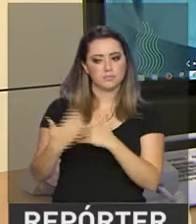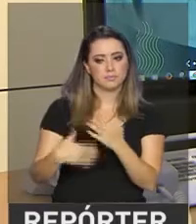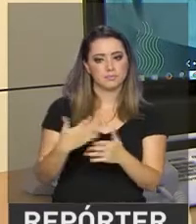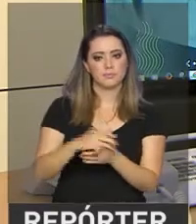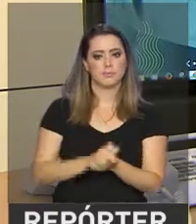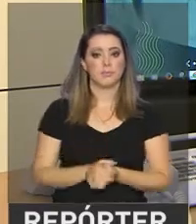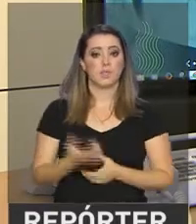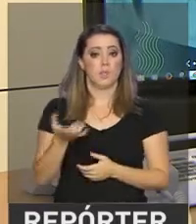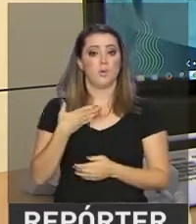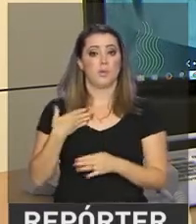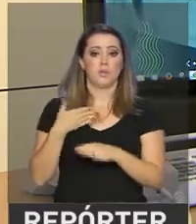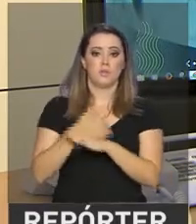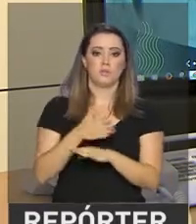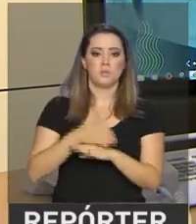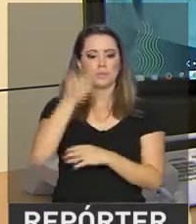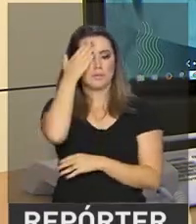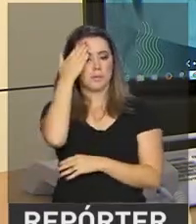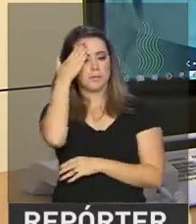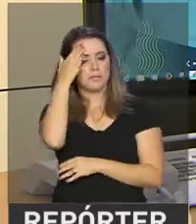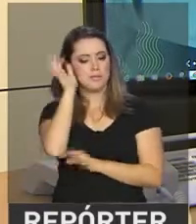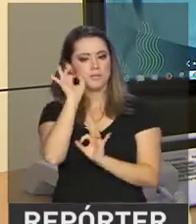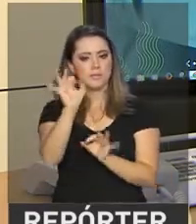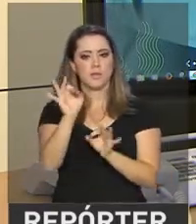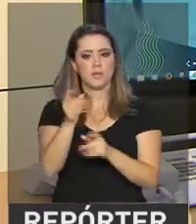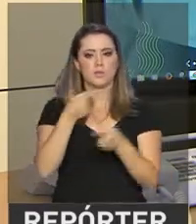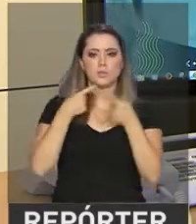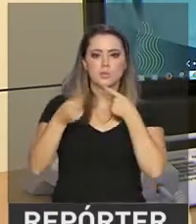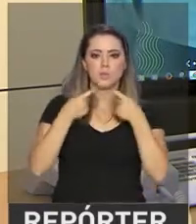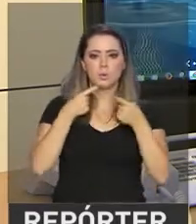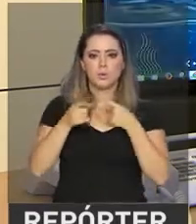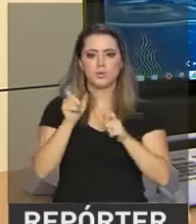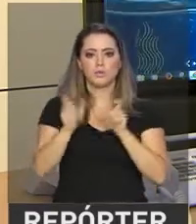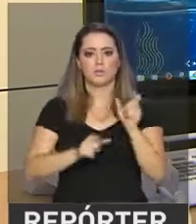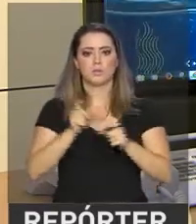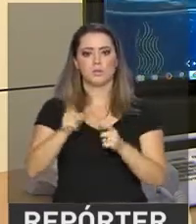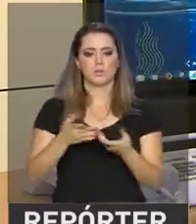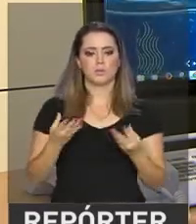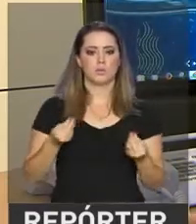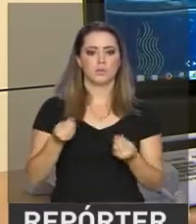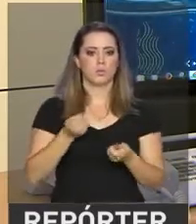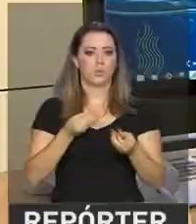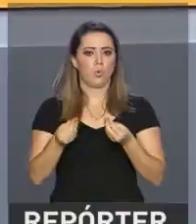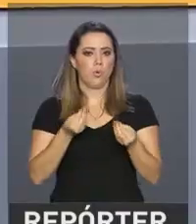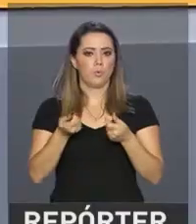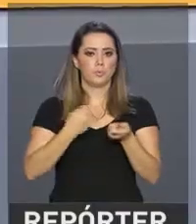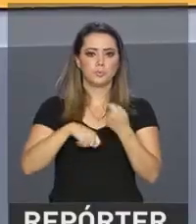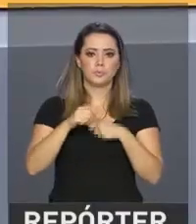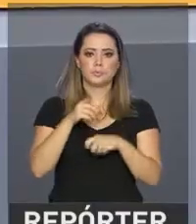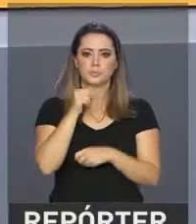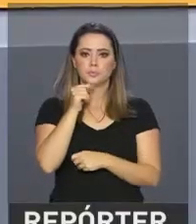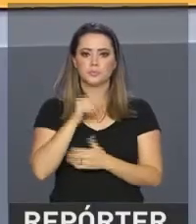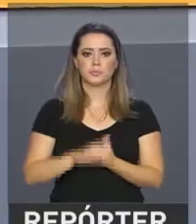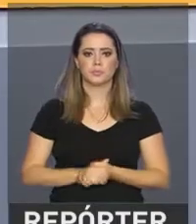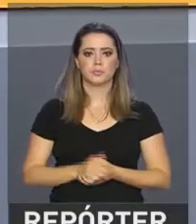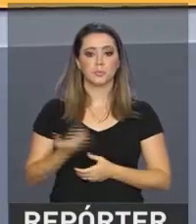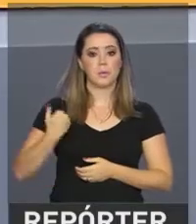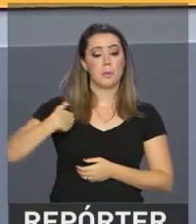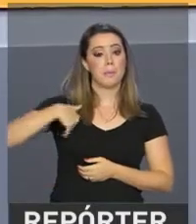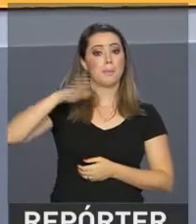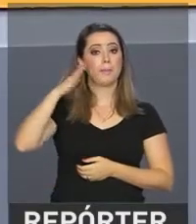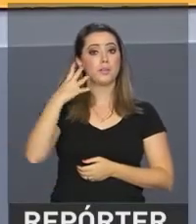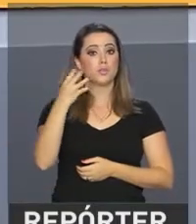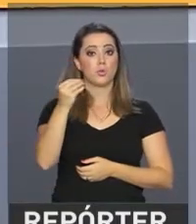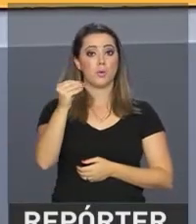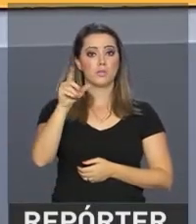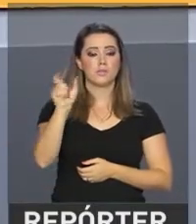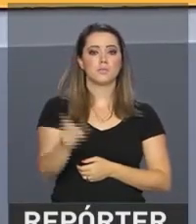no fórum é ter um embasamento teórico para poder argumentar com as pessoas ao meu redor a economizarem água mais de 400